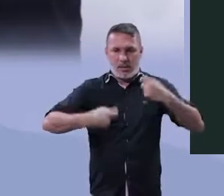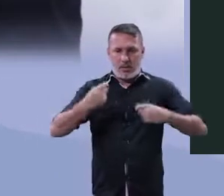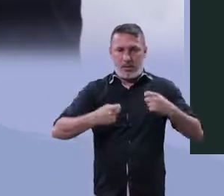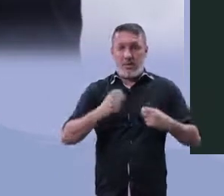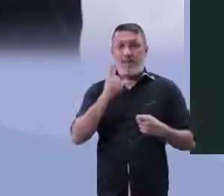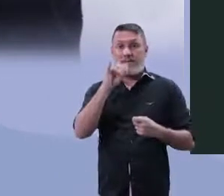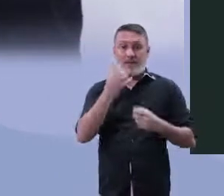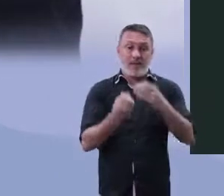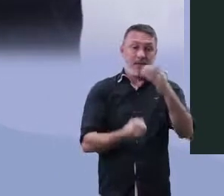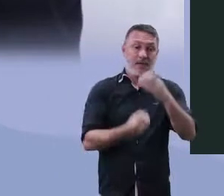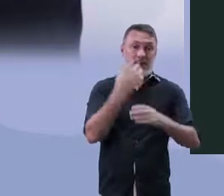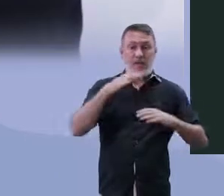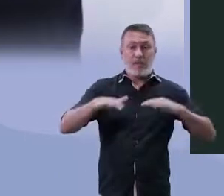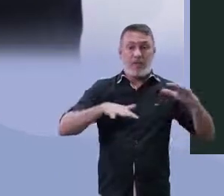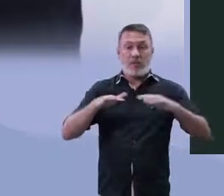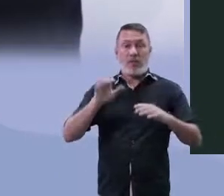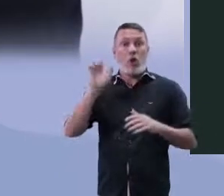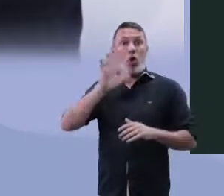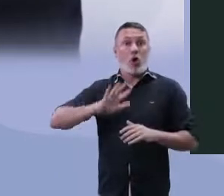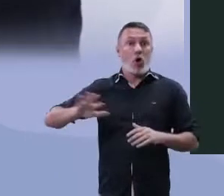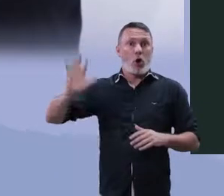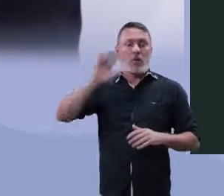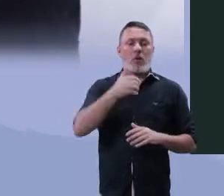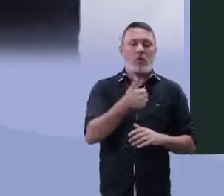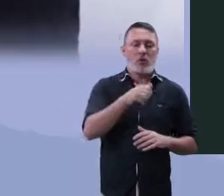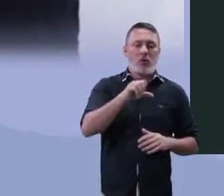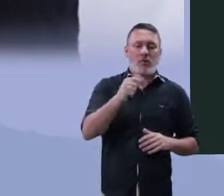vai surgir na Europa na década de 70,